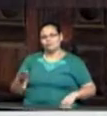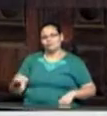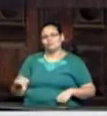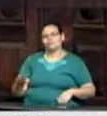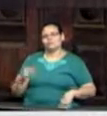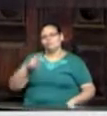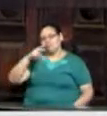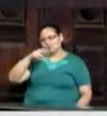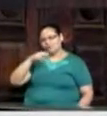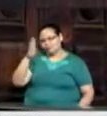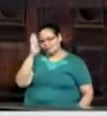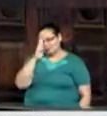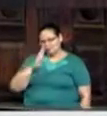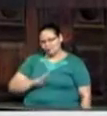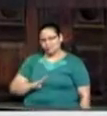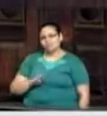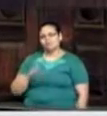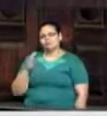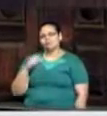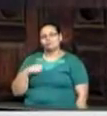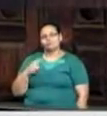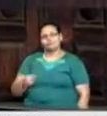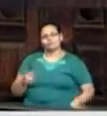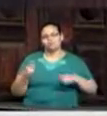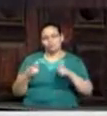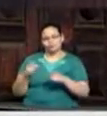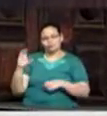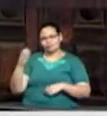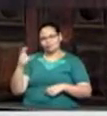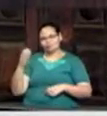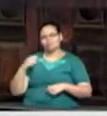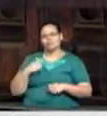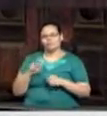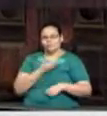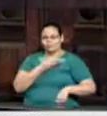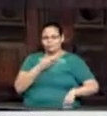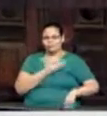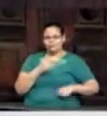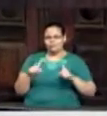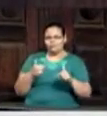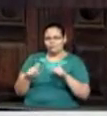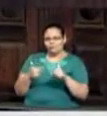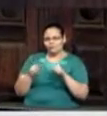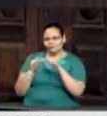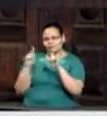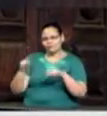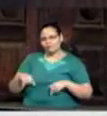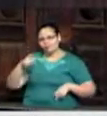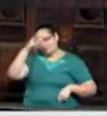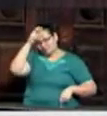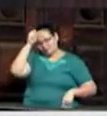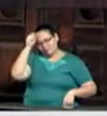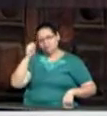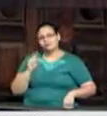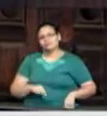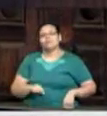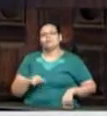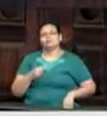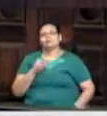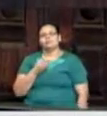fluminenses, enfim, da cidade de Niterói, grandes amigos que têm um serviço público municipal, da minha querida Universidade Federal